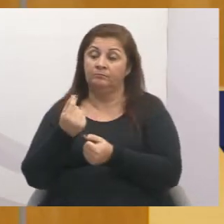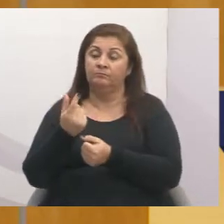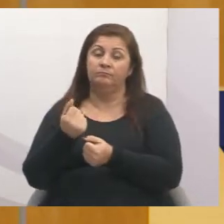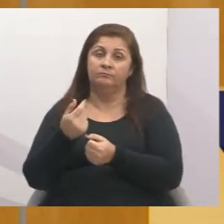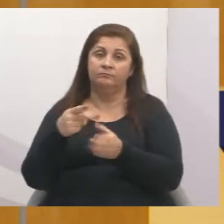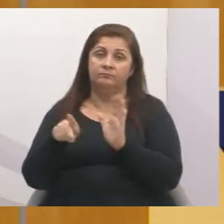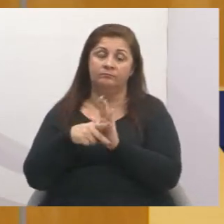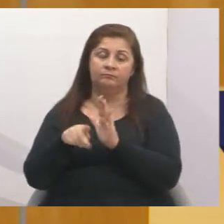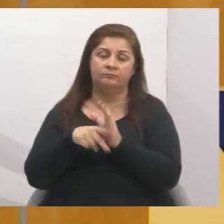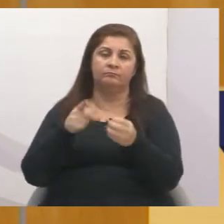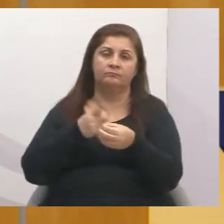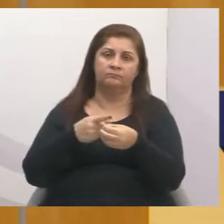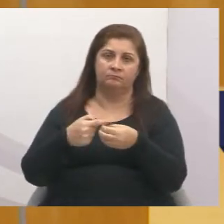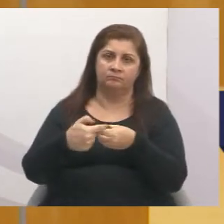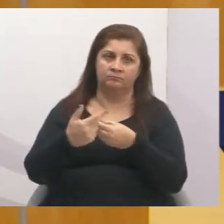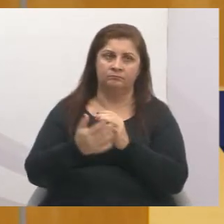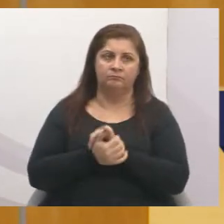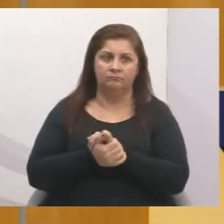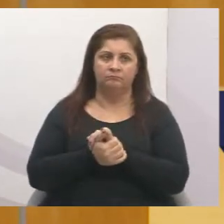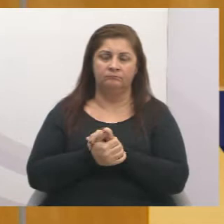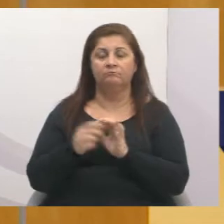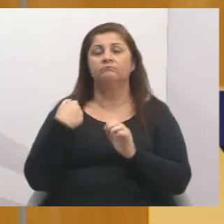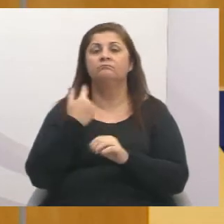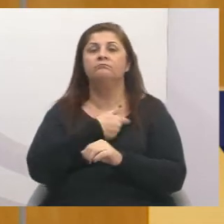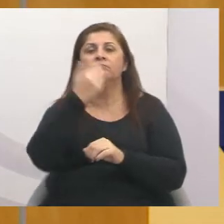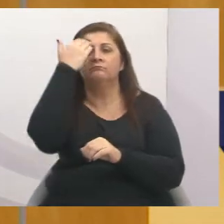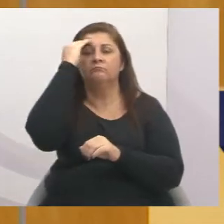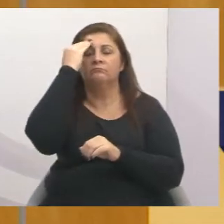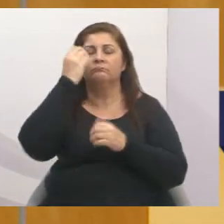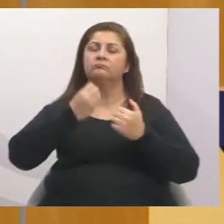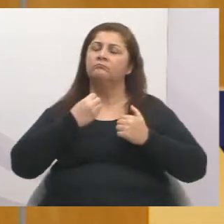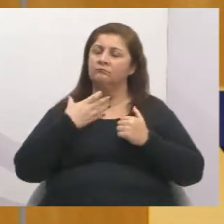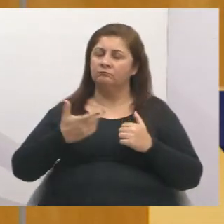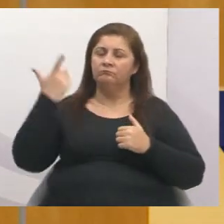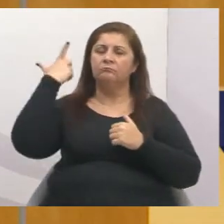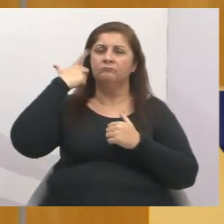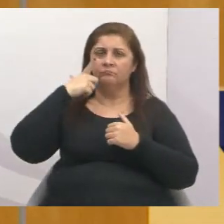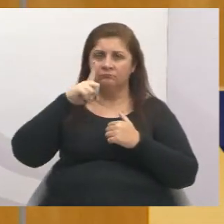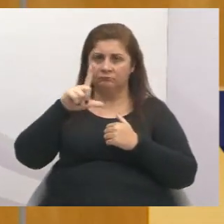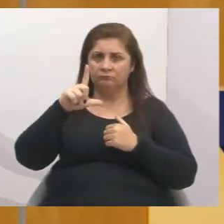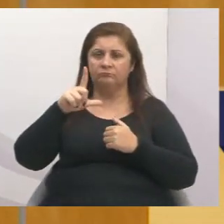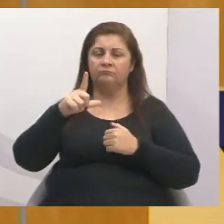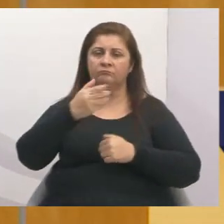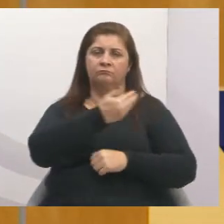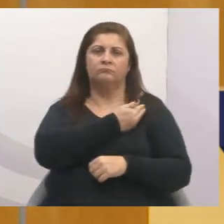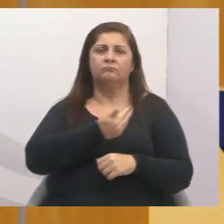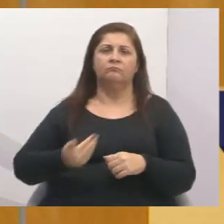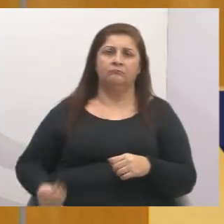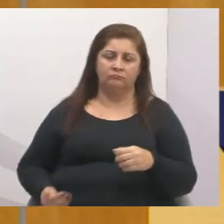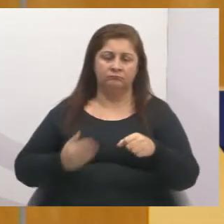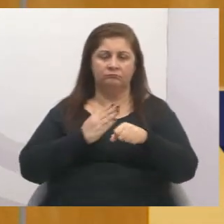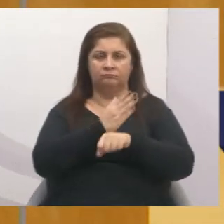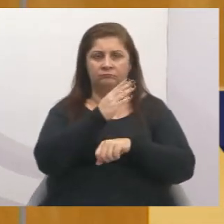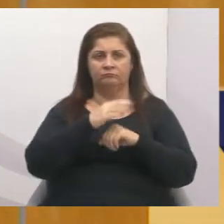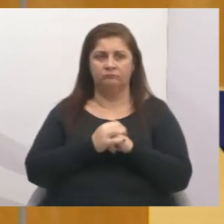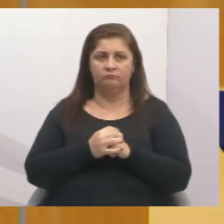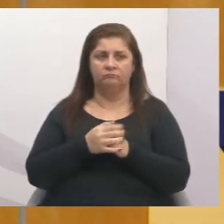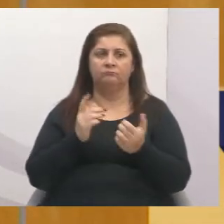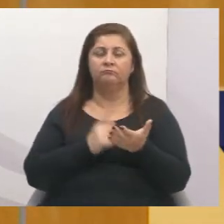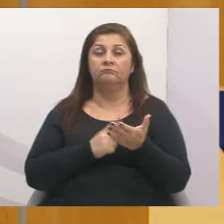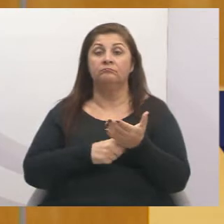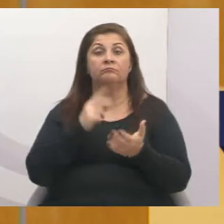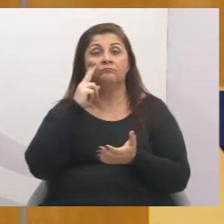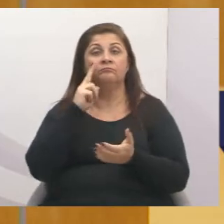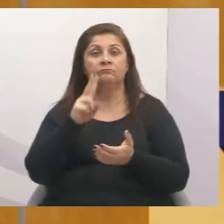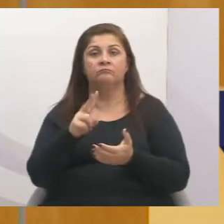e aquilo que entendemos que é tranquilo de passar na análise do governo federal, com os compromissos de acompanhar